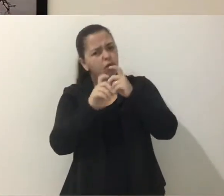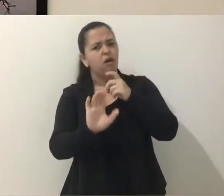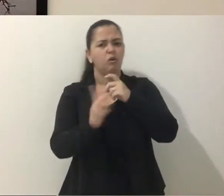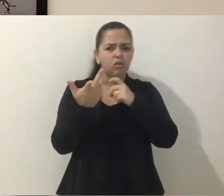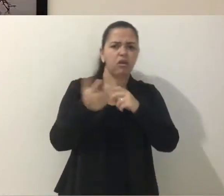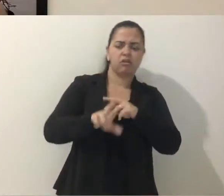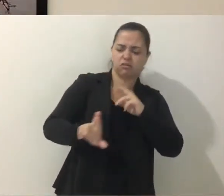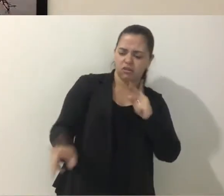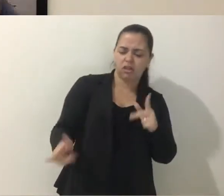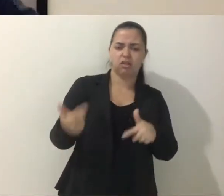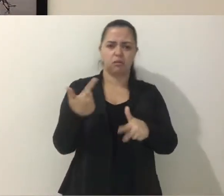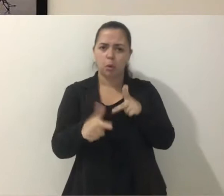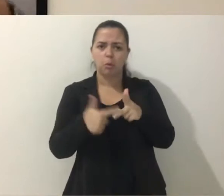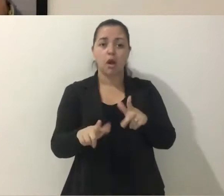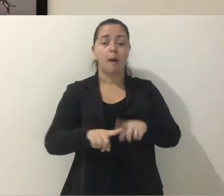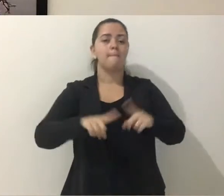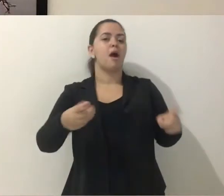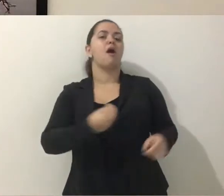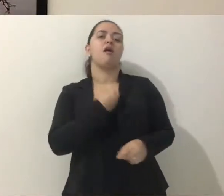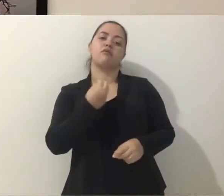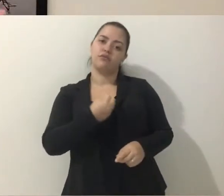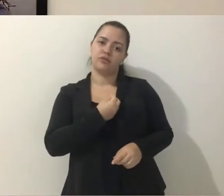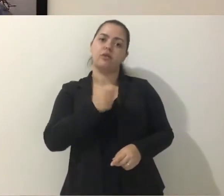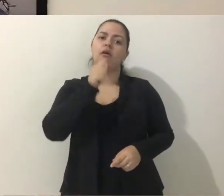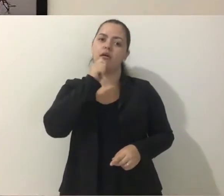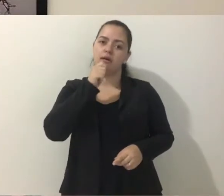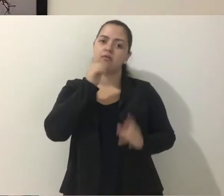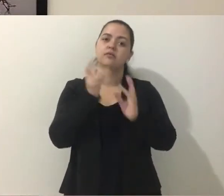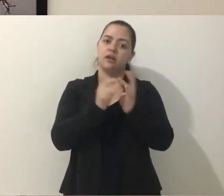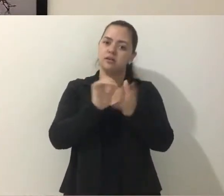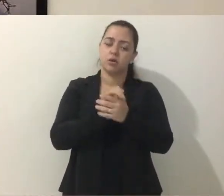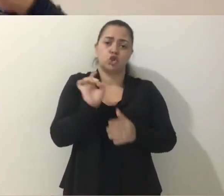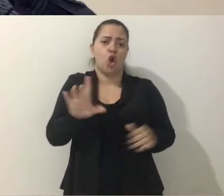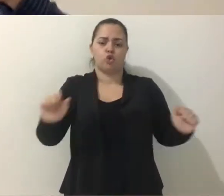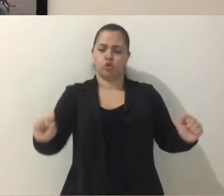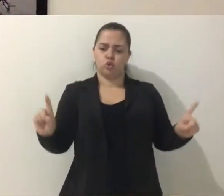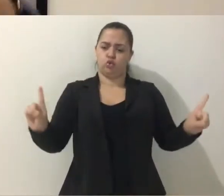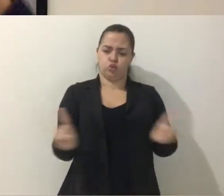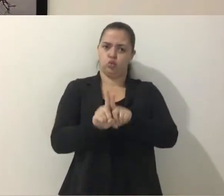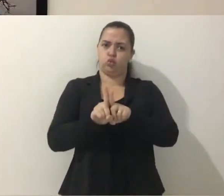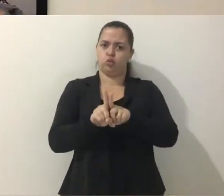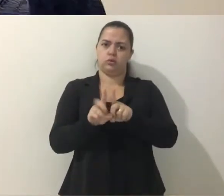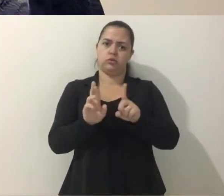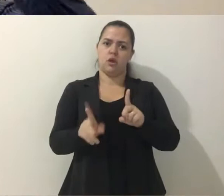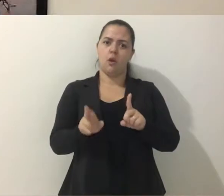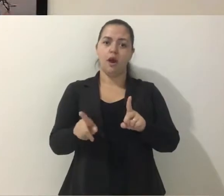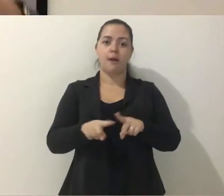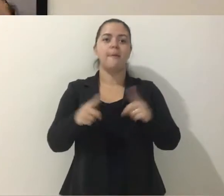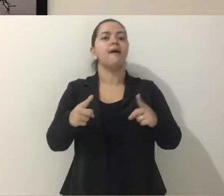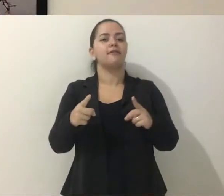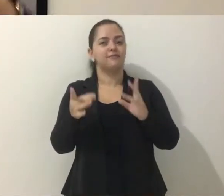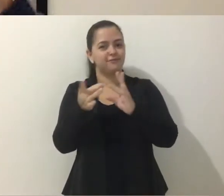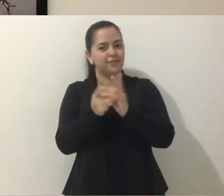com problemas, nós vivemos um casamento e não apenas de estar junto, mas viver um casamento realmente de